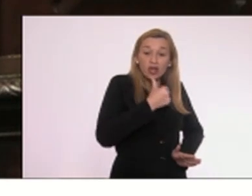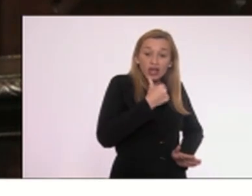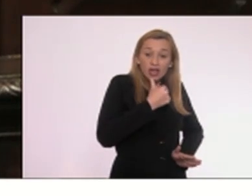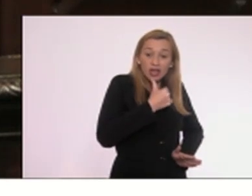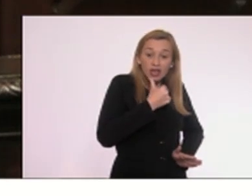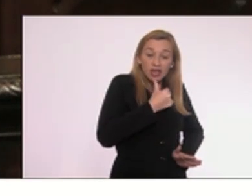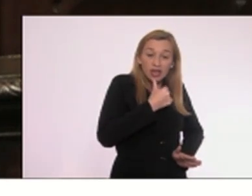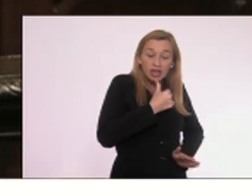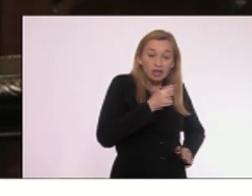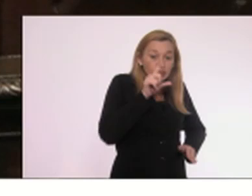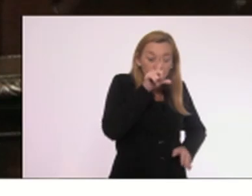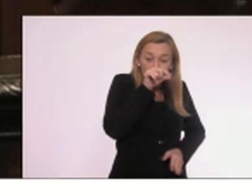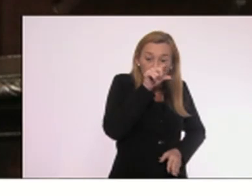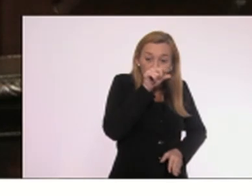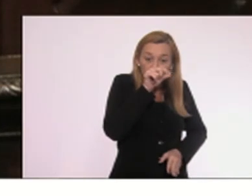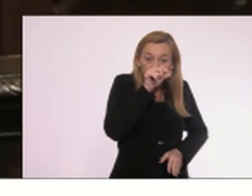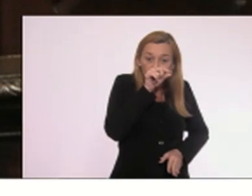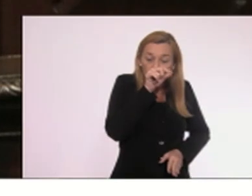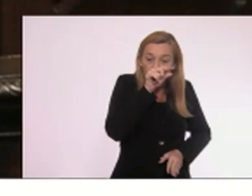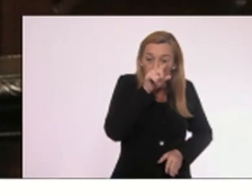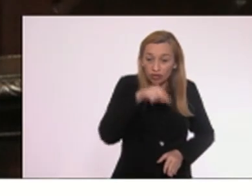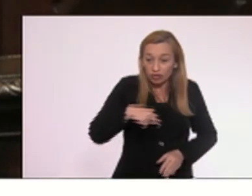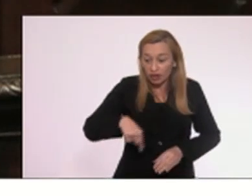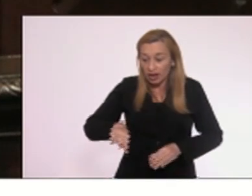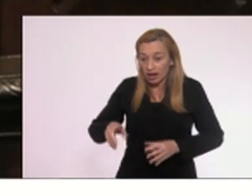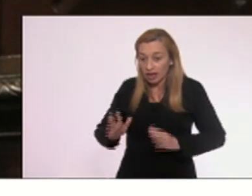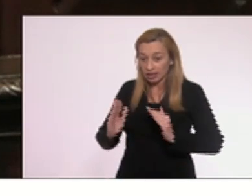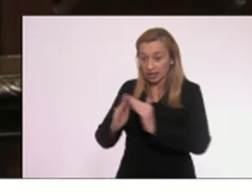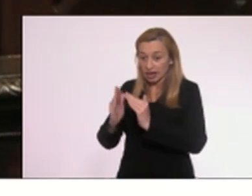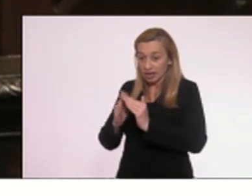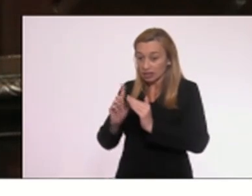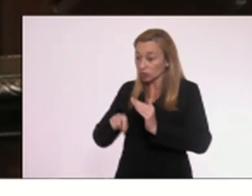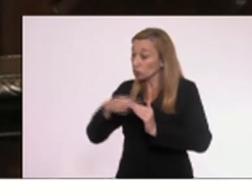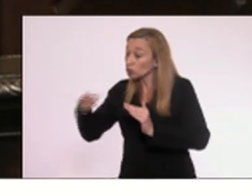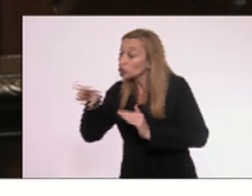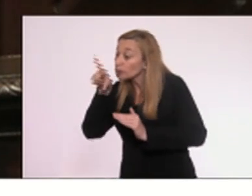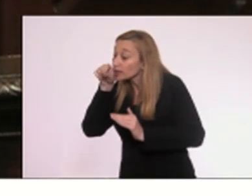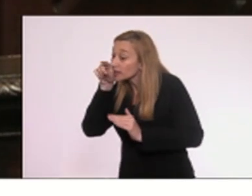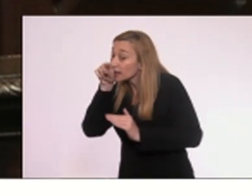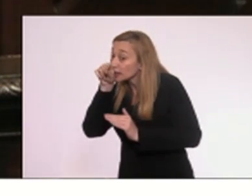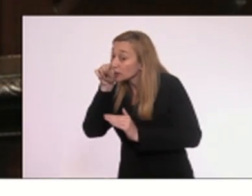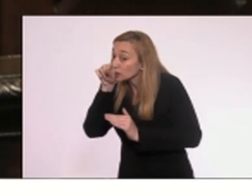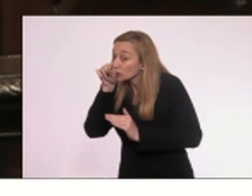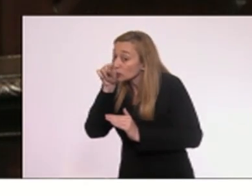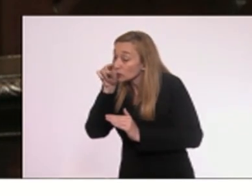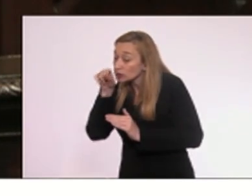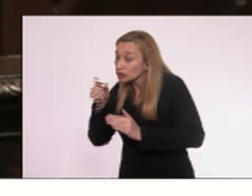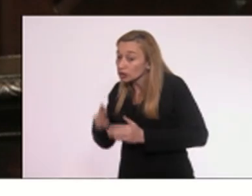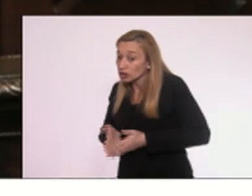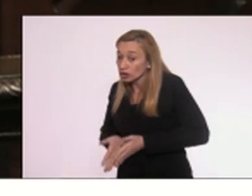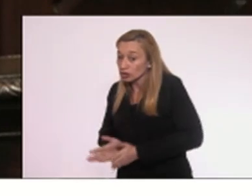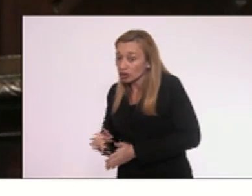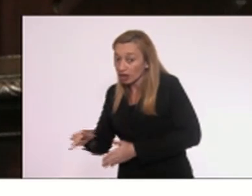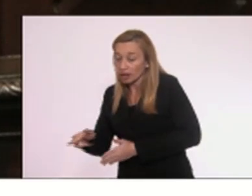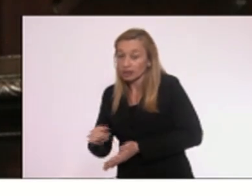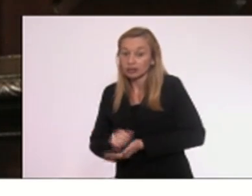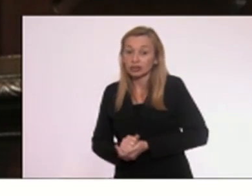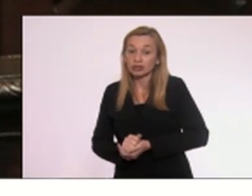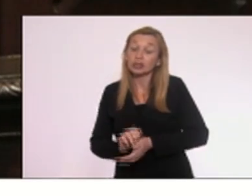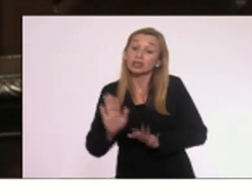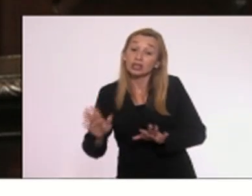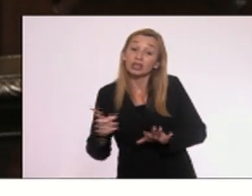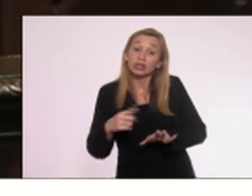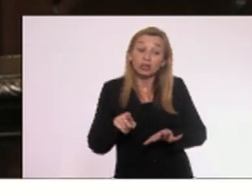tico-tico, de uma forma generosa, choca o ovo do chopin, como